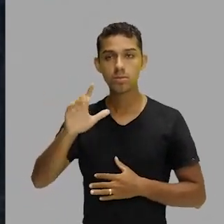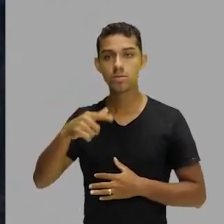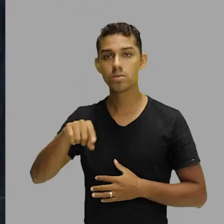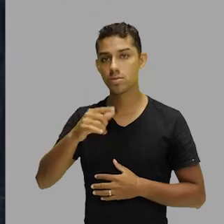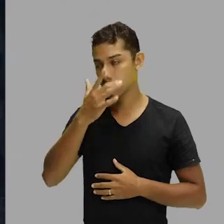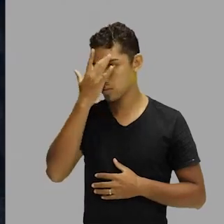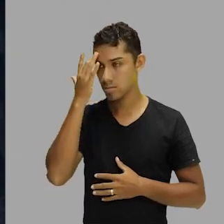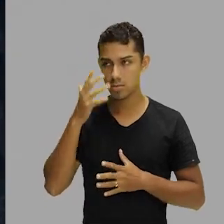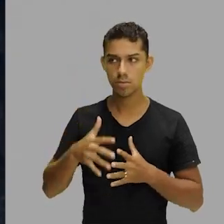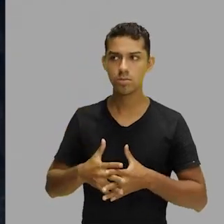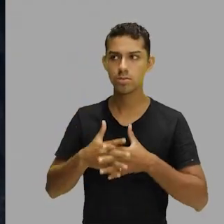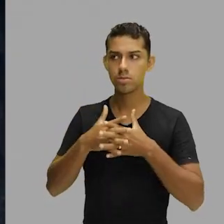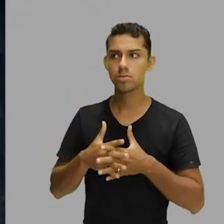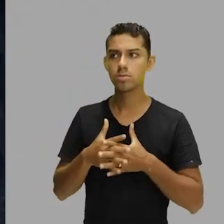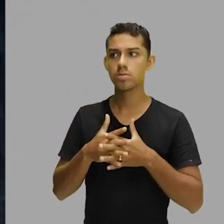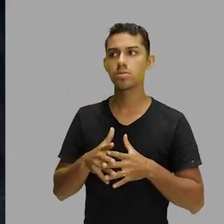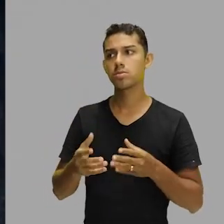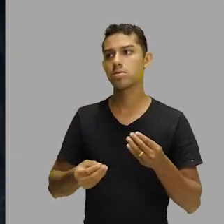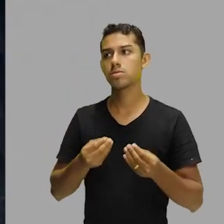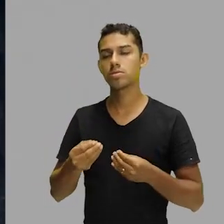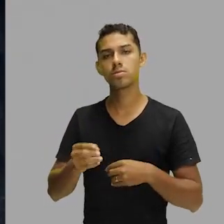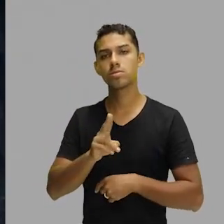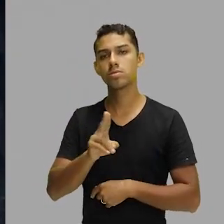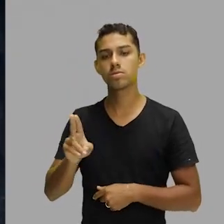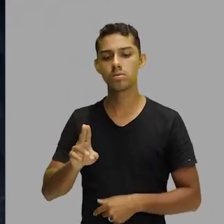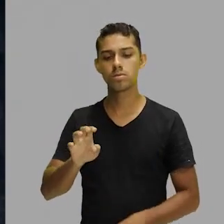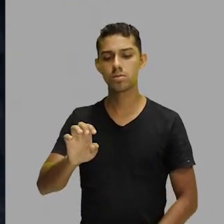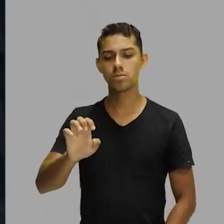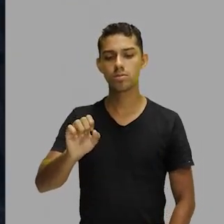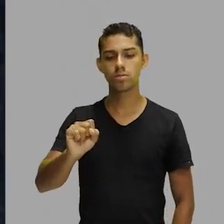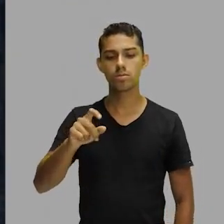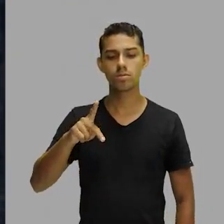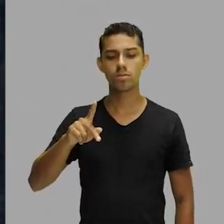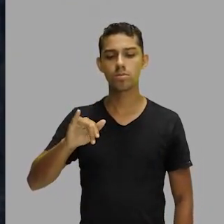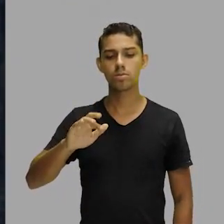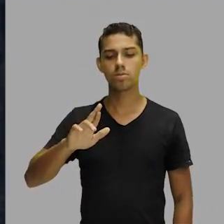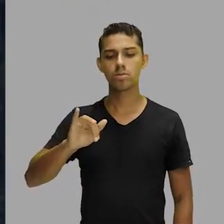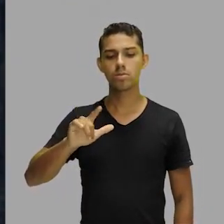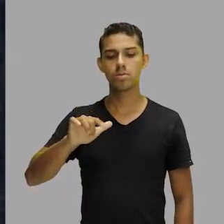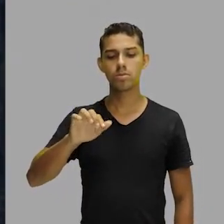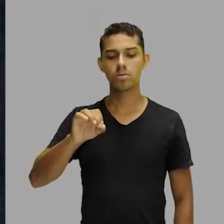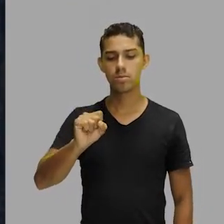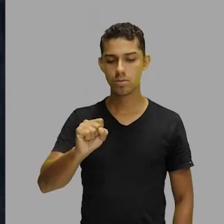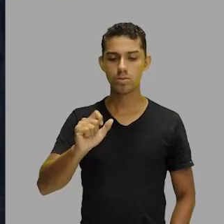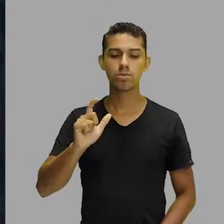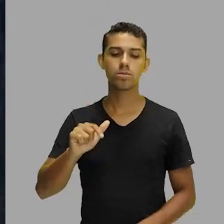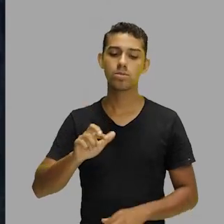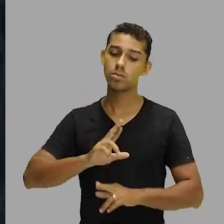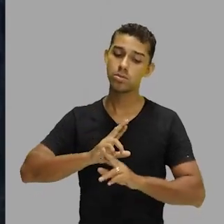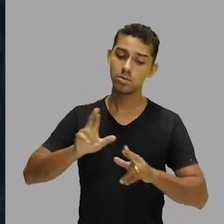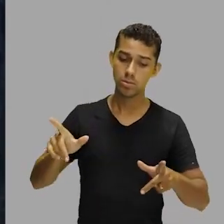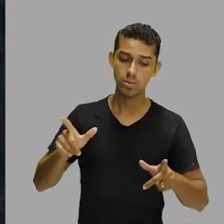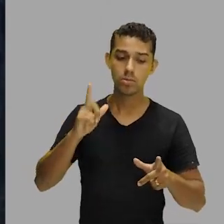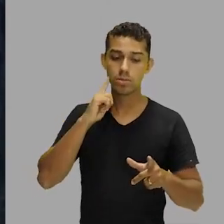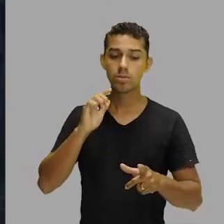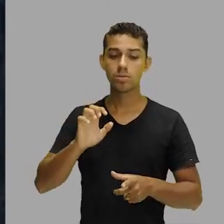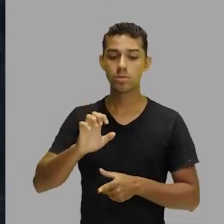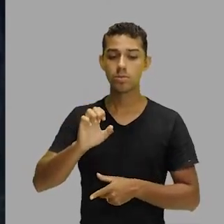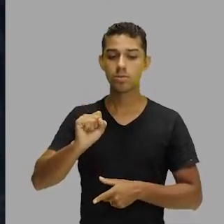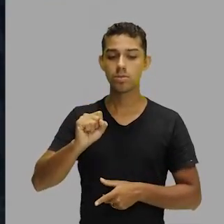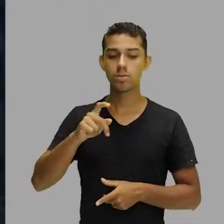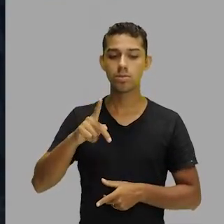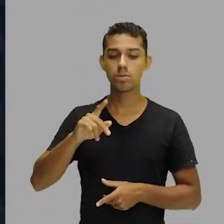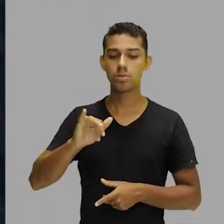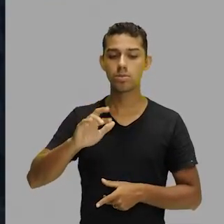podem confundir com o formato que a gente chama de espírilos. A diferença é que os espírilos,